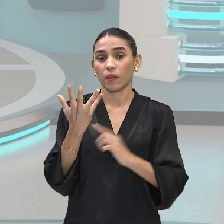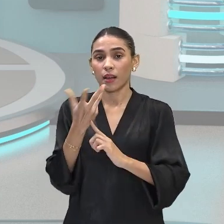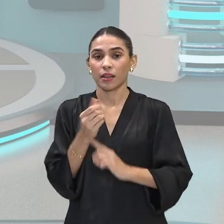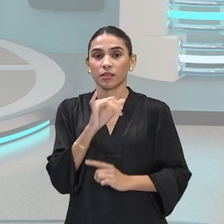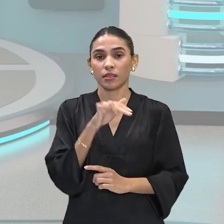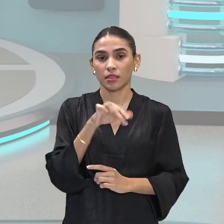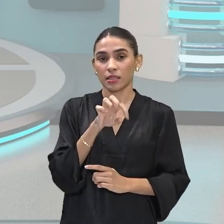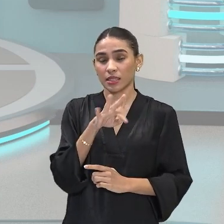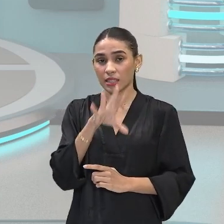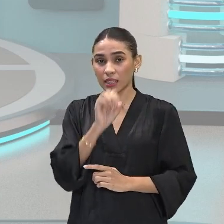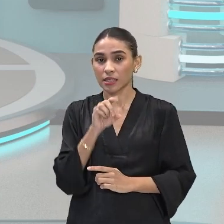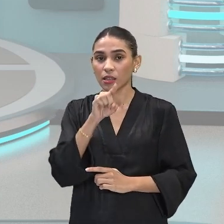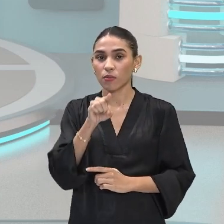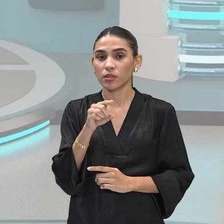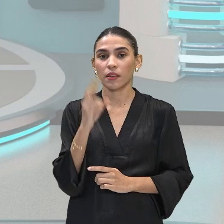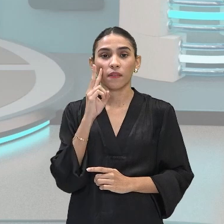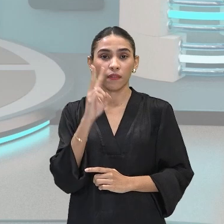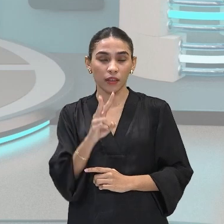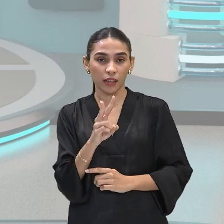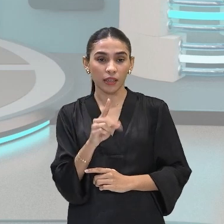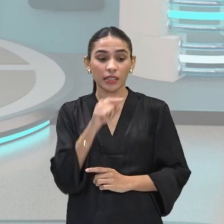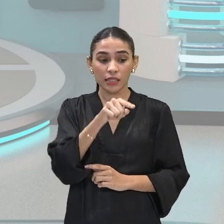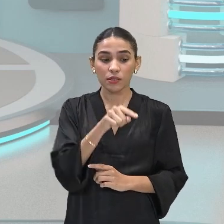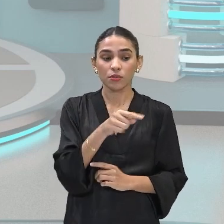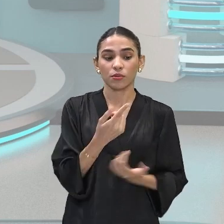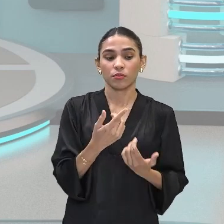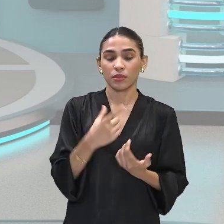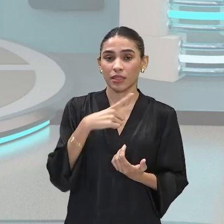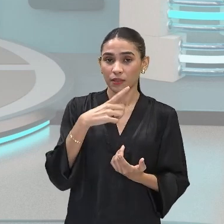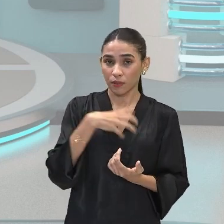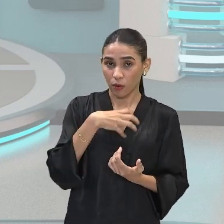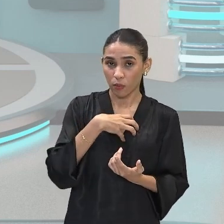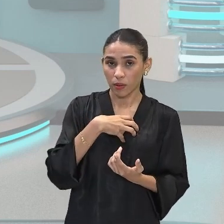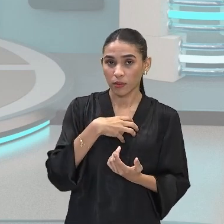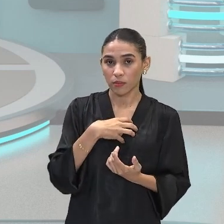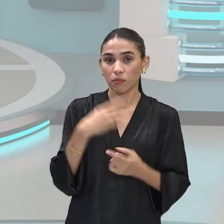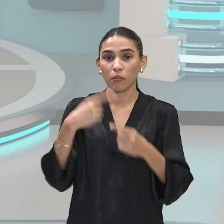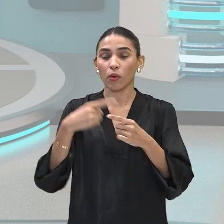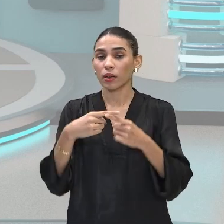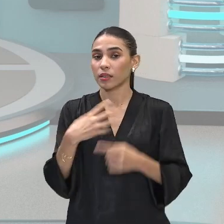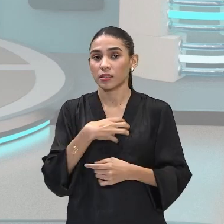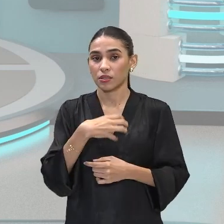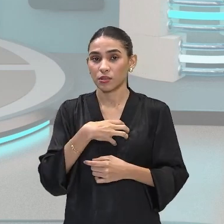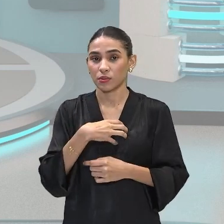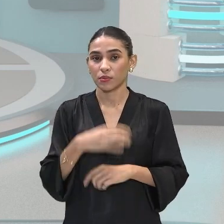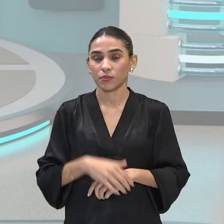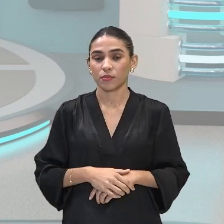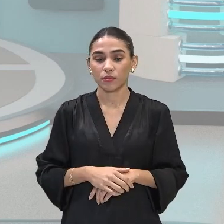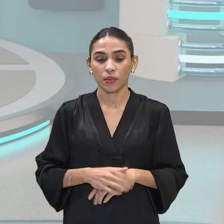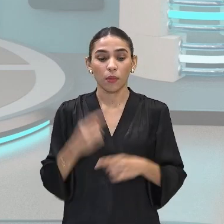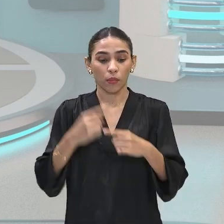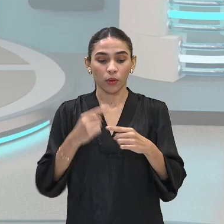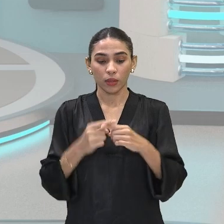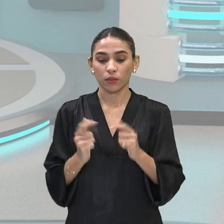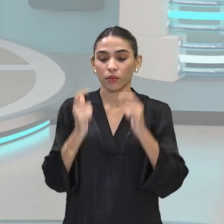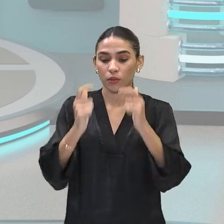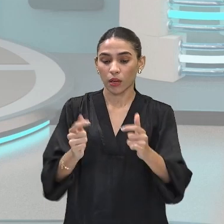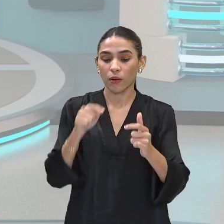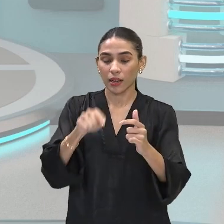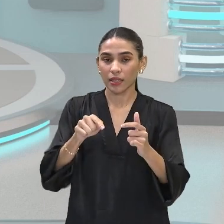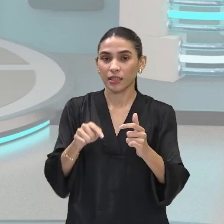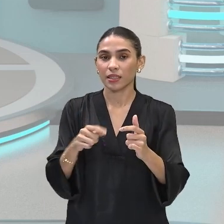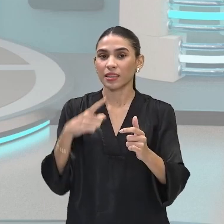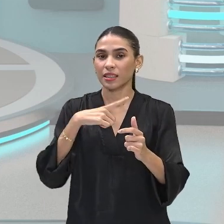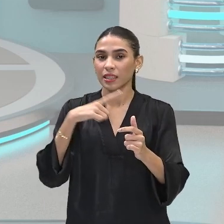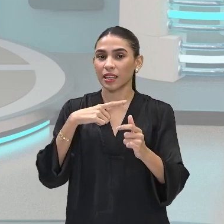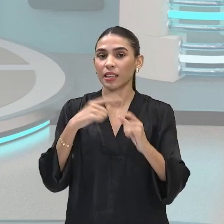olhar, refletir e dizer, isso faz sentido? Por que faria sentido? Porque esse lugar, ele está vivo,